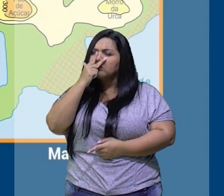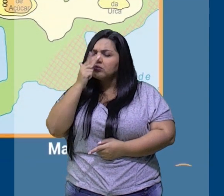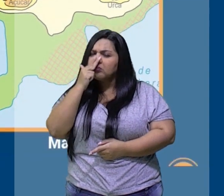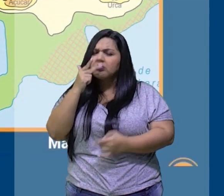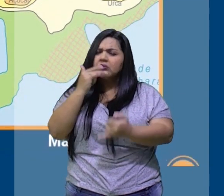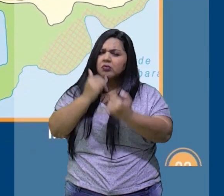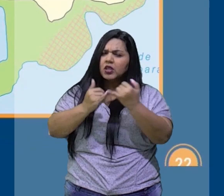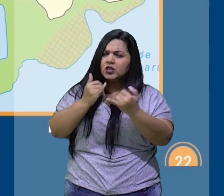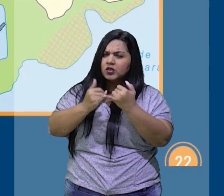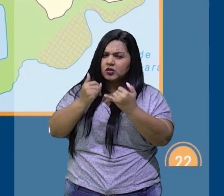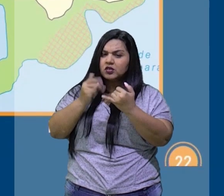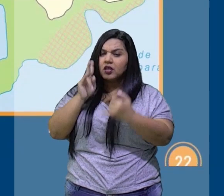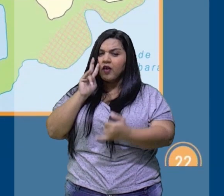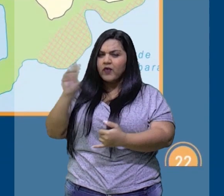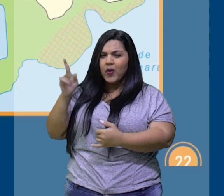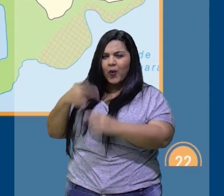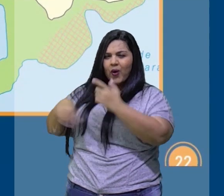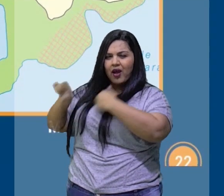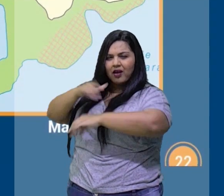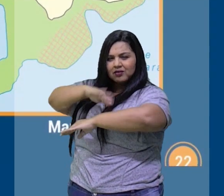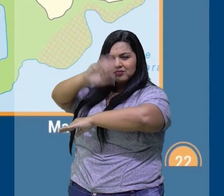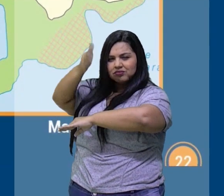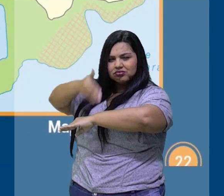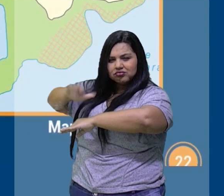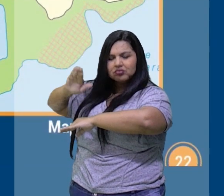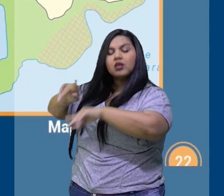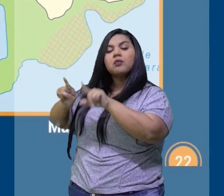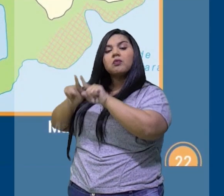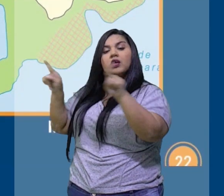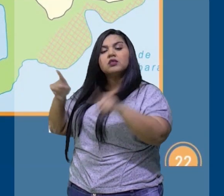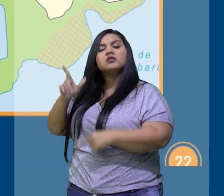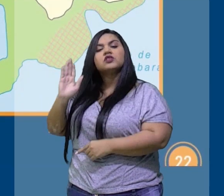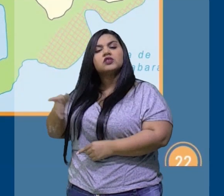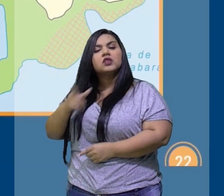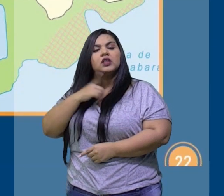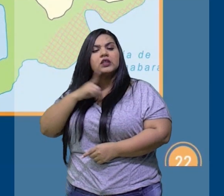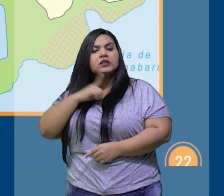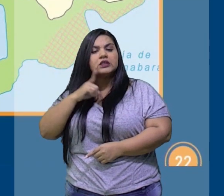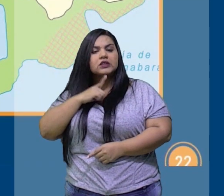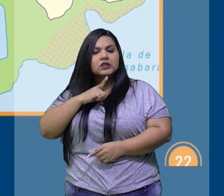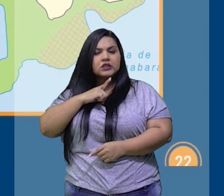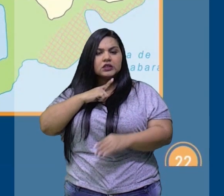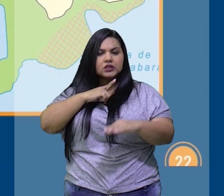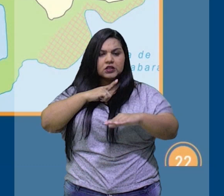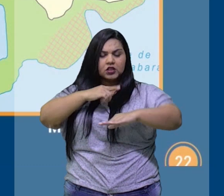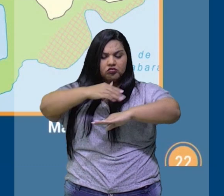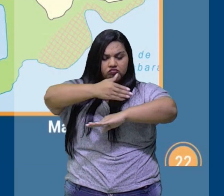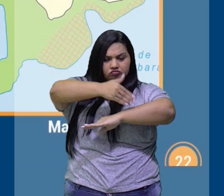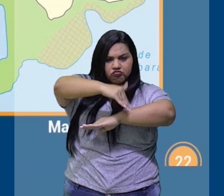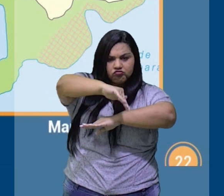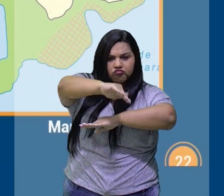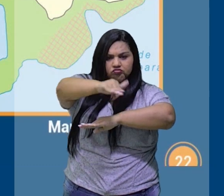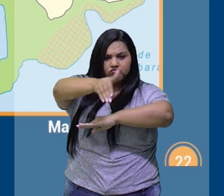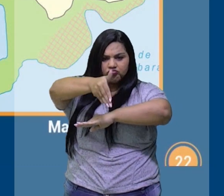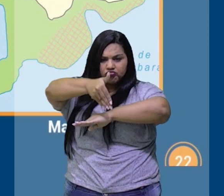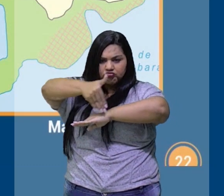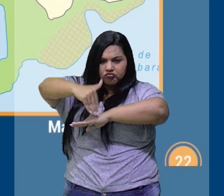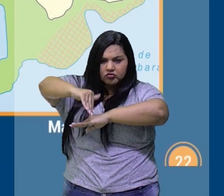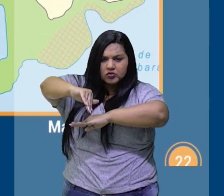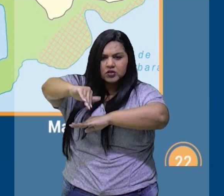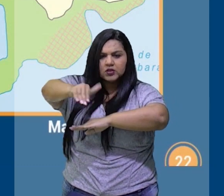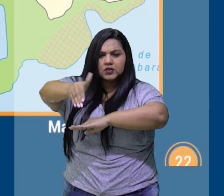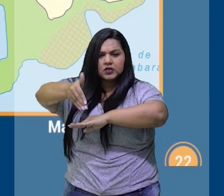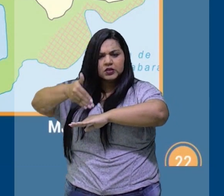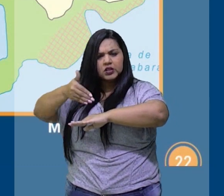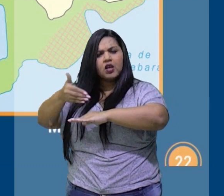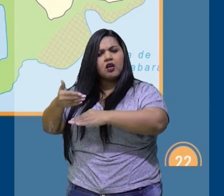viu ali anteriormente, mas aí a gente já tem as curvas de nível, né, onde a gente vai obter essas